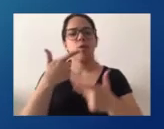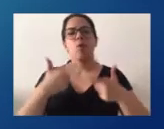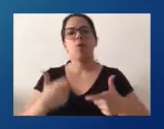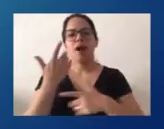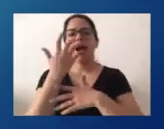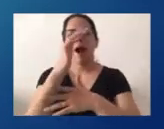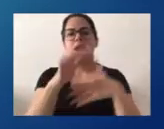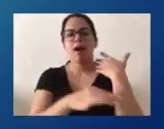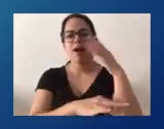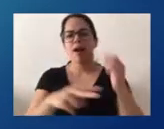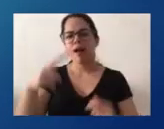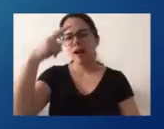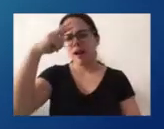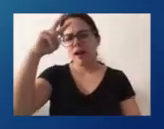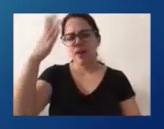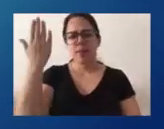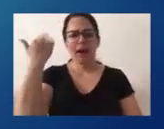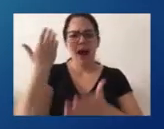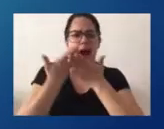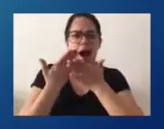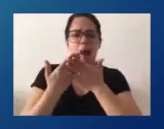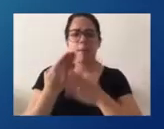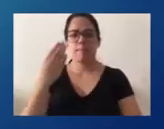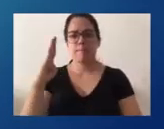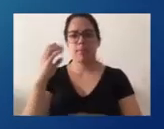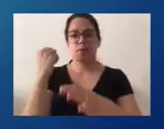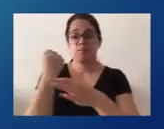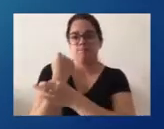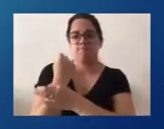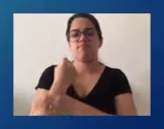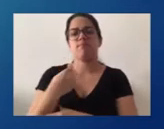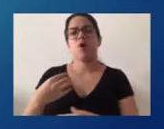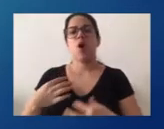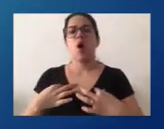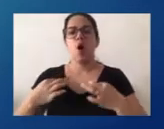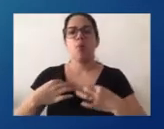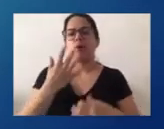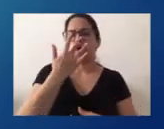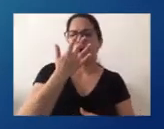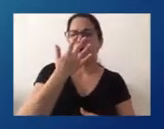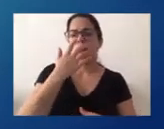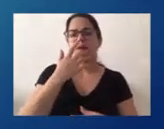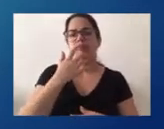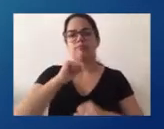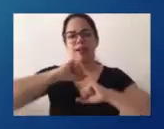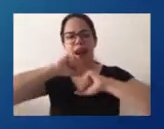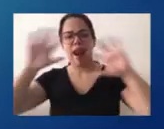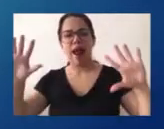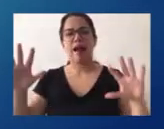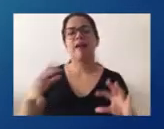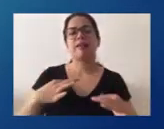lá na aula de biossegurança e coletas de campo, eu sempre devo estar com roupas de cor clara, de preferência